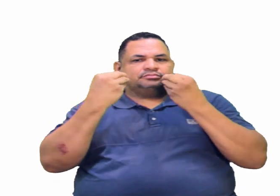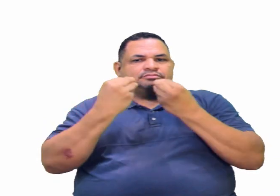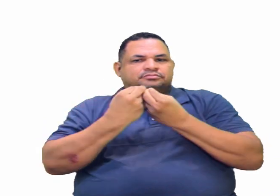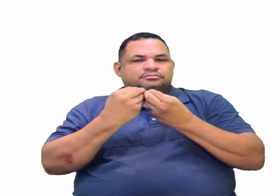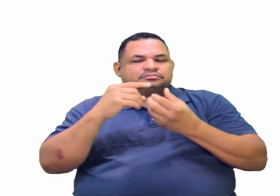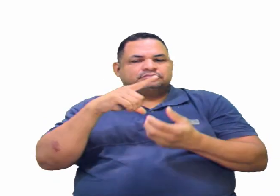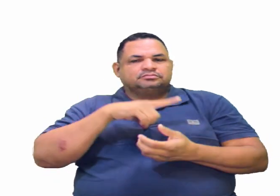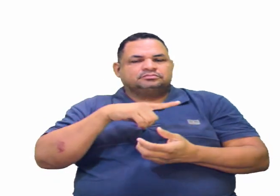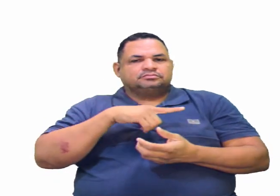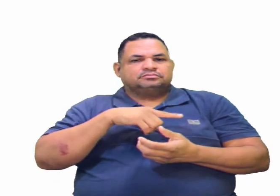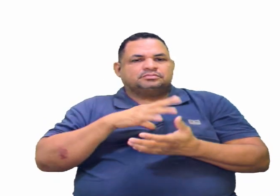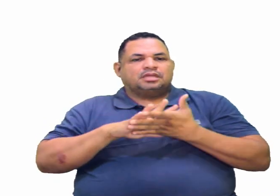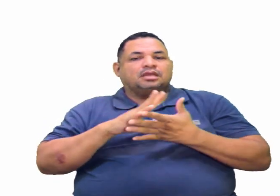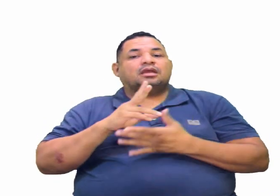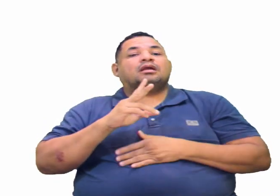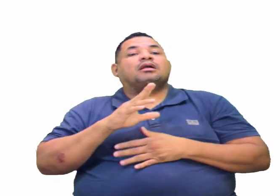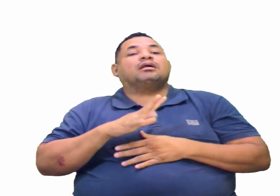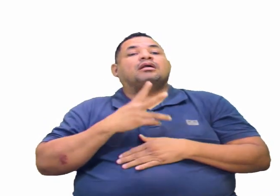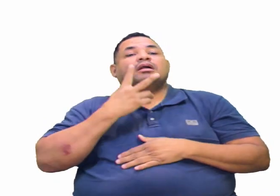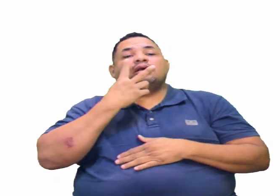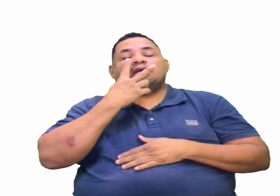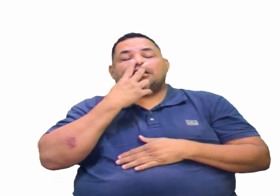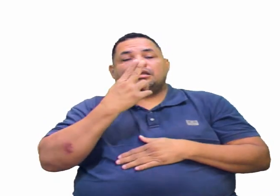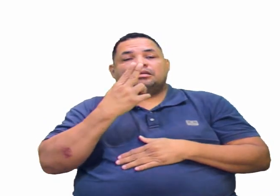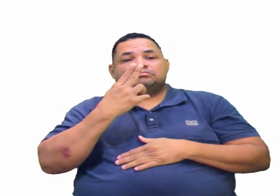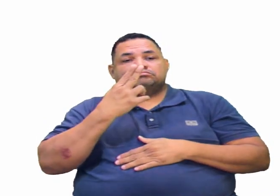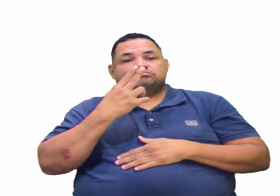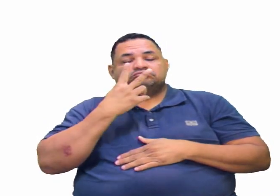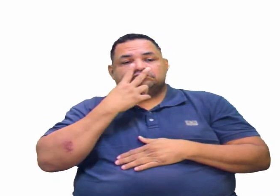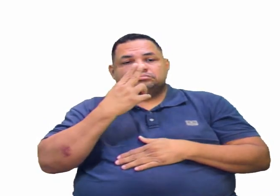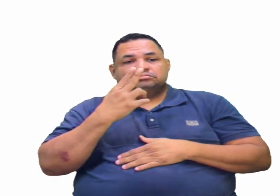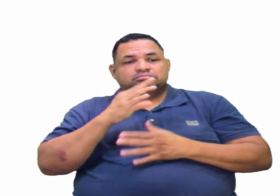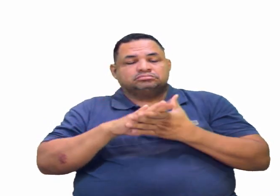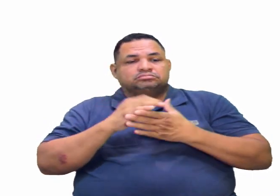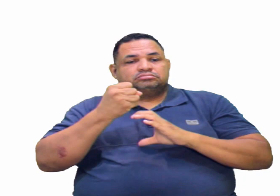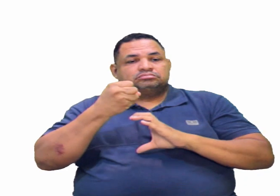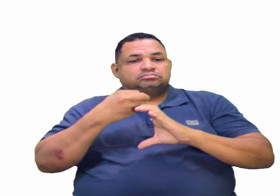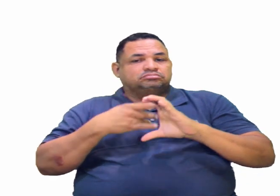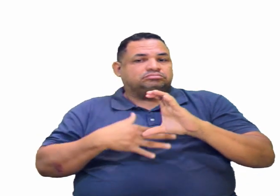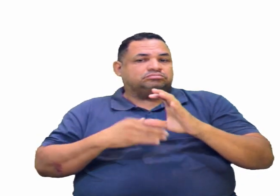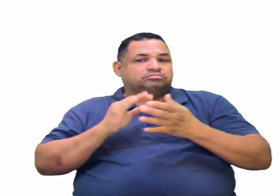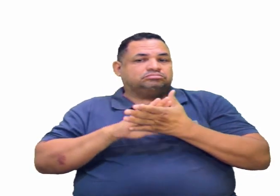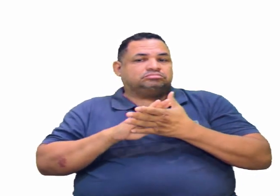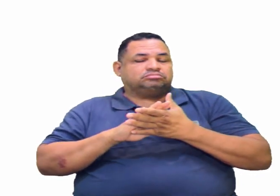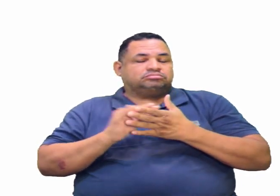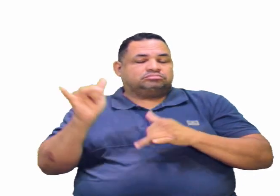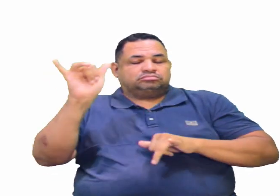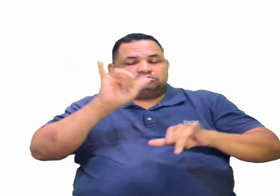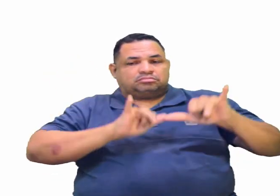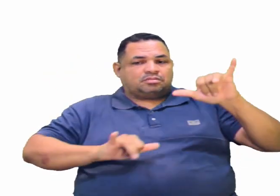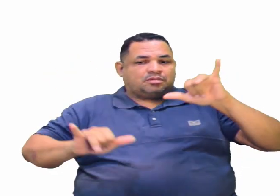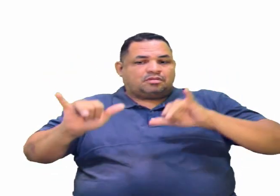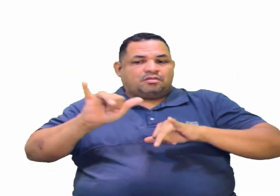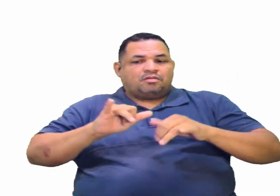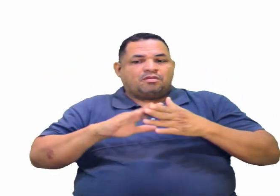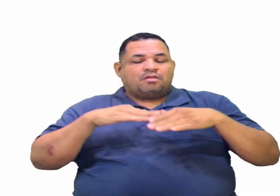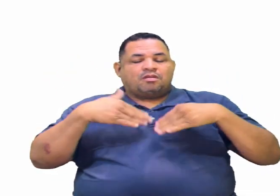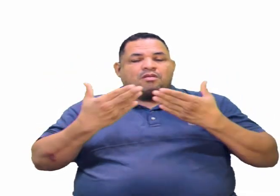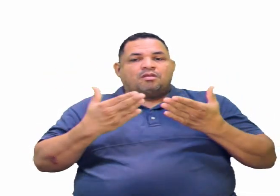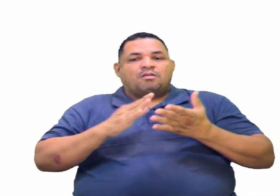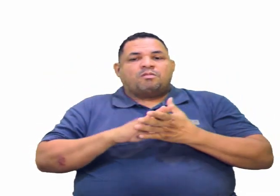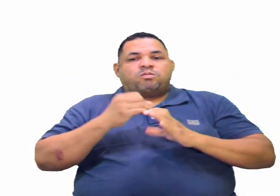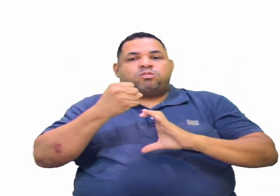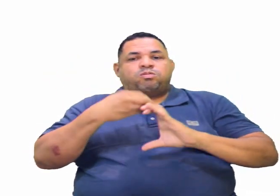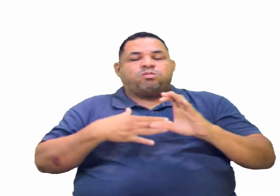substâncias têm em comum as seguintes funções químicas. E muito cuidado, quando a gente está falando de